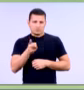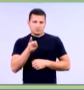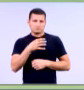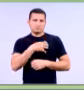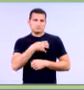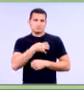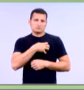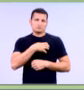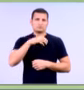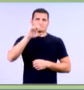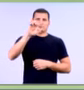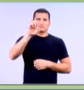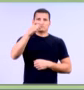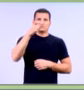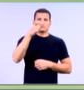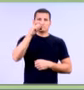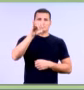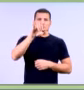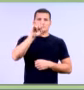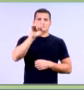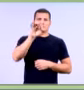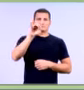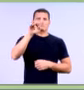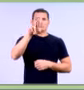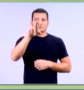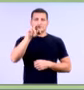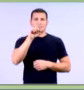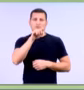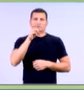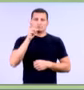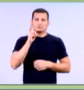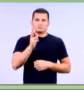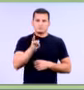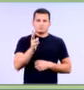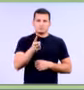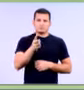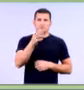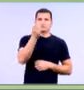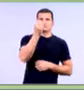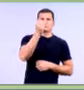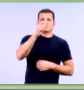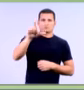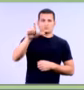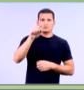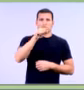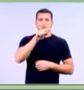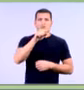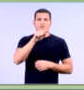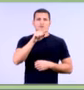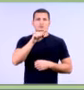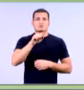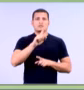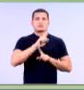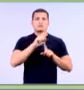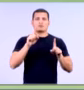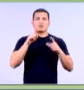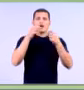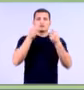existir ou tempo transcorrido, ele sempre vai ficar no singular. Ele não